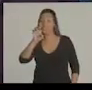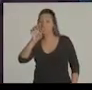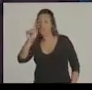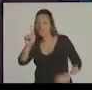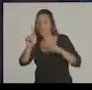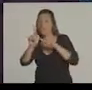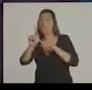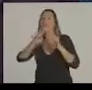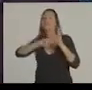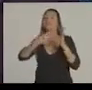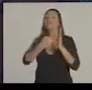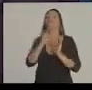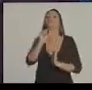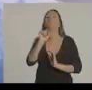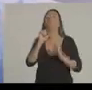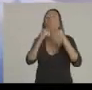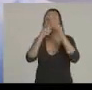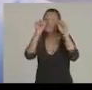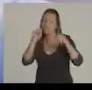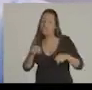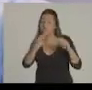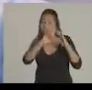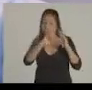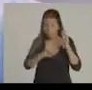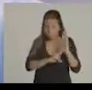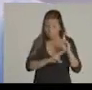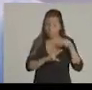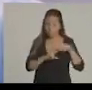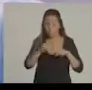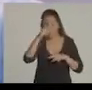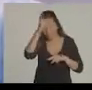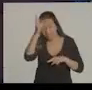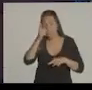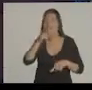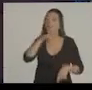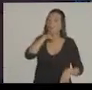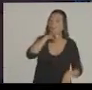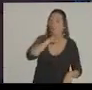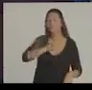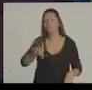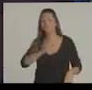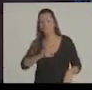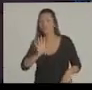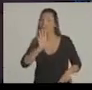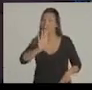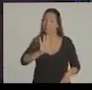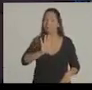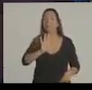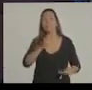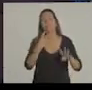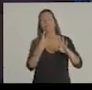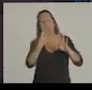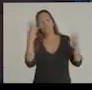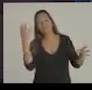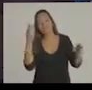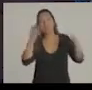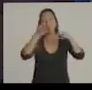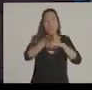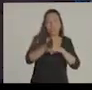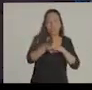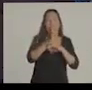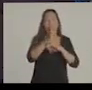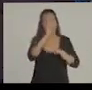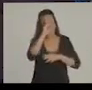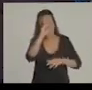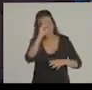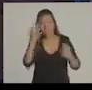Você sabe, Ana, tem um problema, assim, o CISREG quer dizer, para quem não sabe, é sistema de regulação, né? A ideia do CISREG